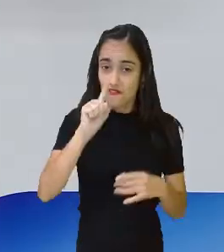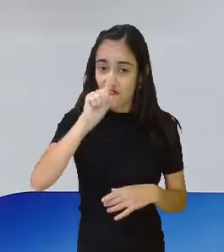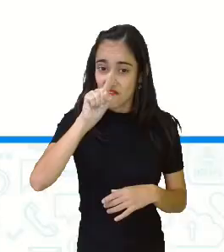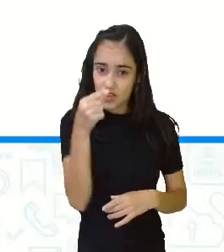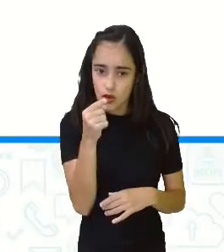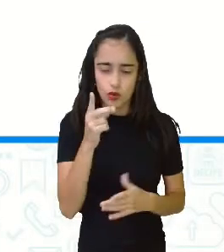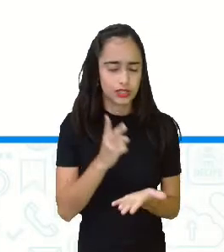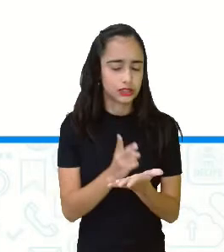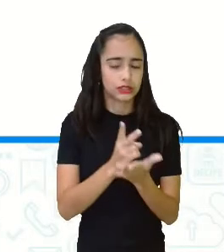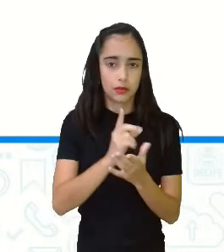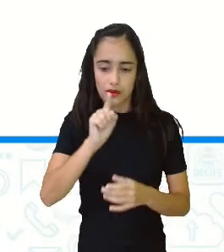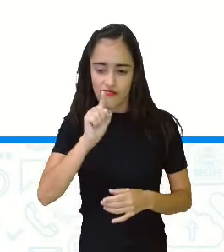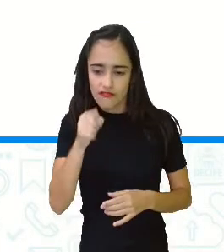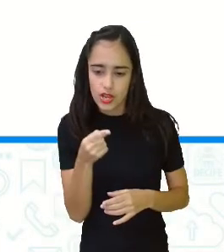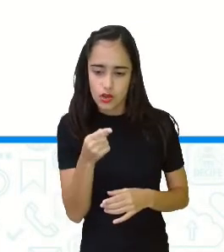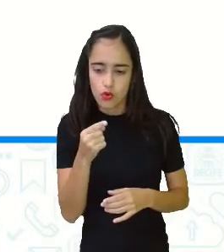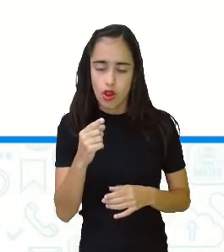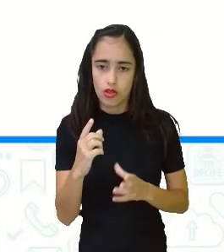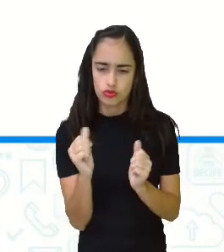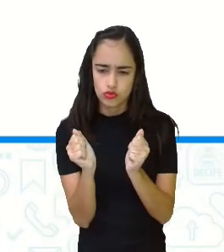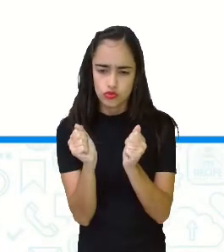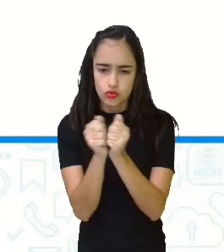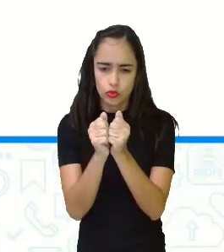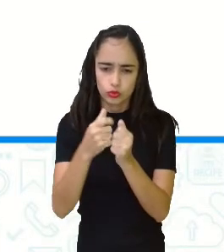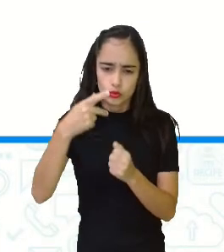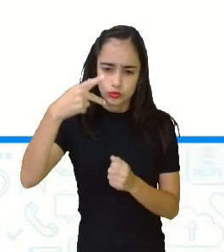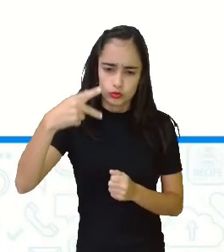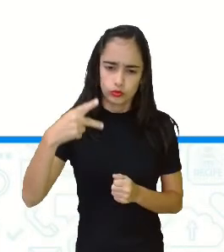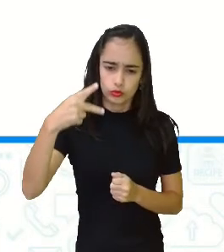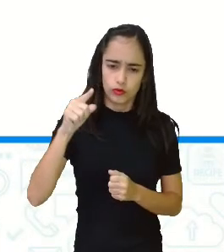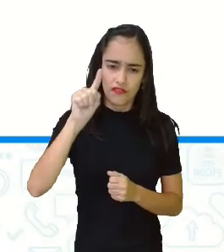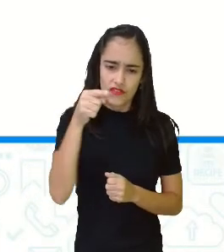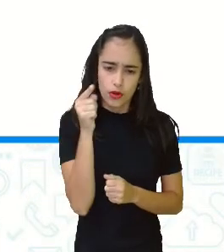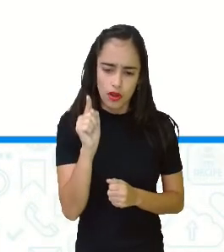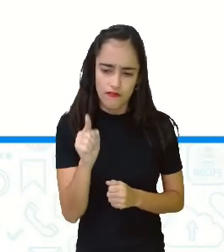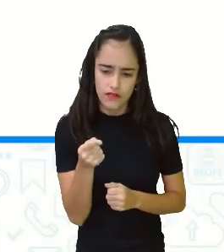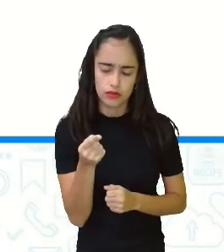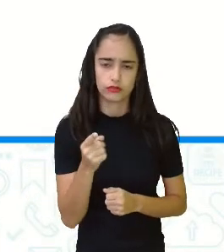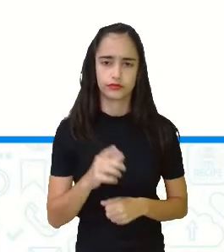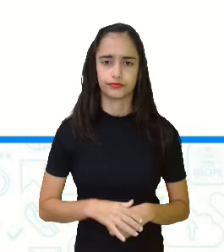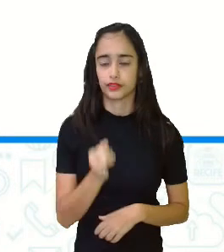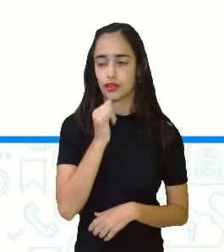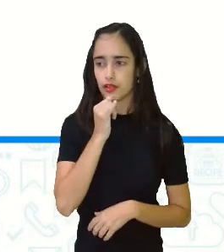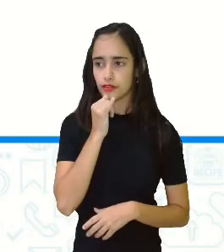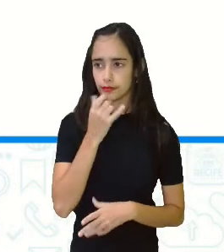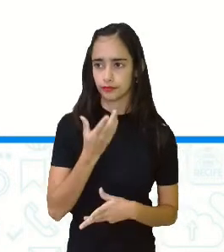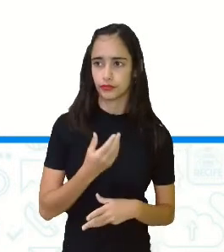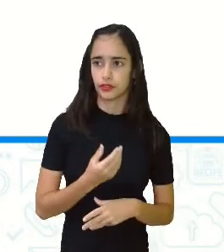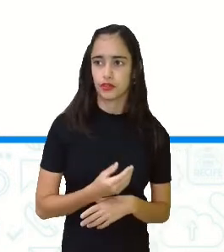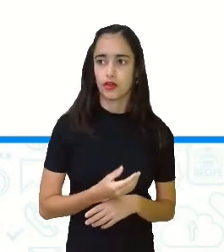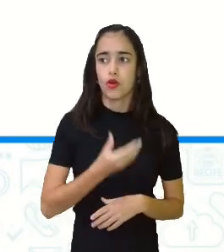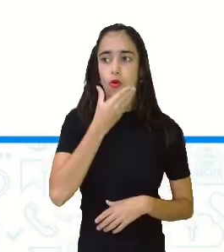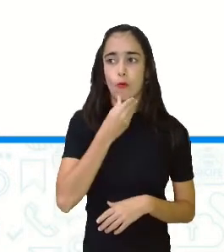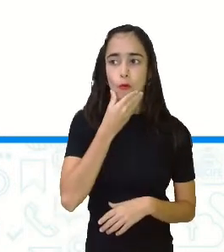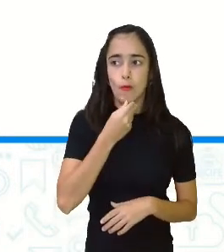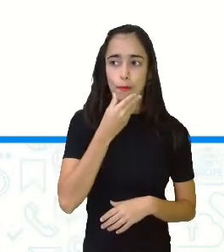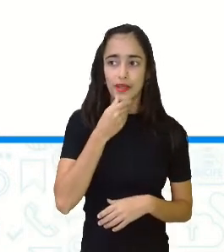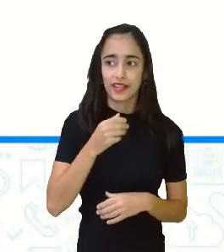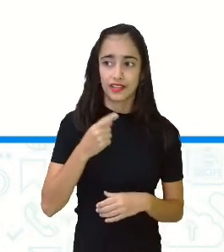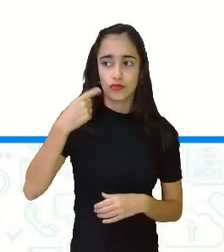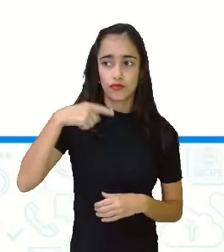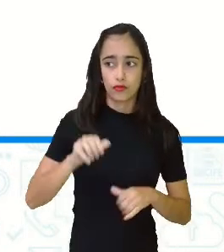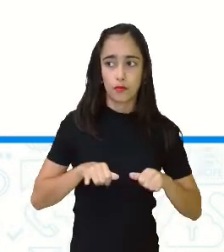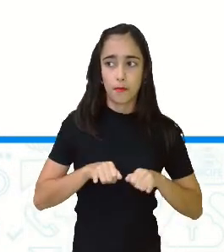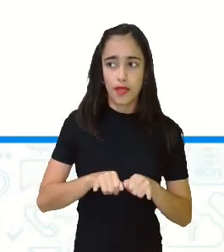vírgula. Por exemplo, Pedro foi ao supermercado comprar alguns lanches. Encontrou um biscoito por R$ 2,40,